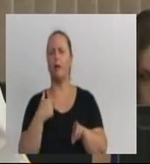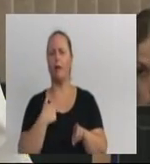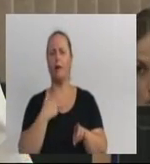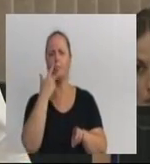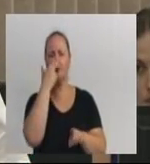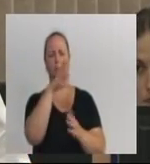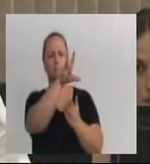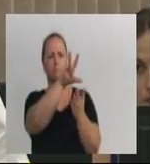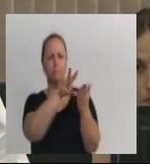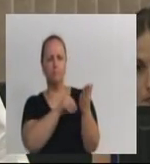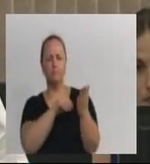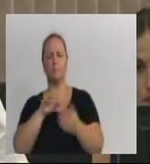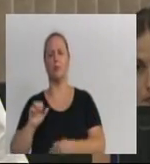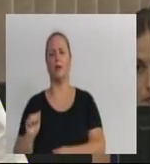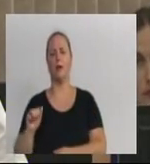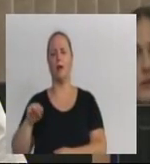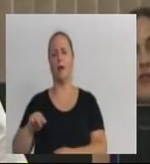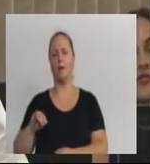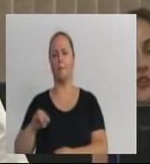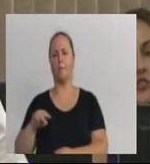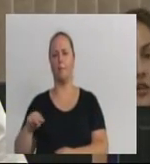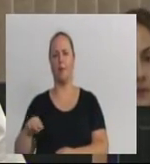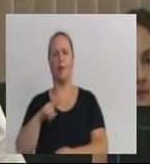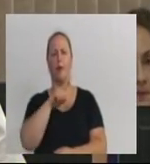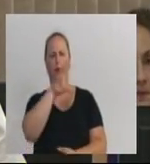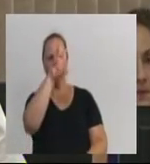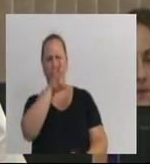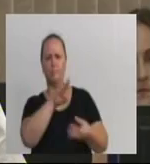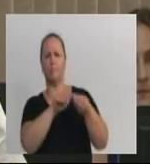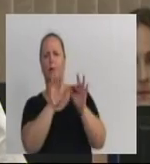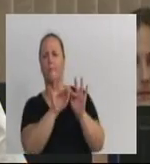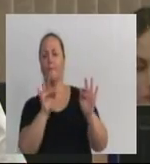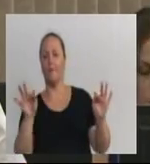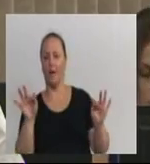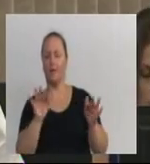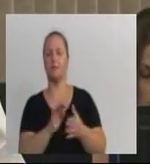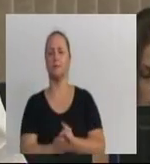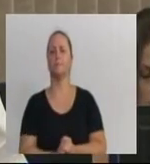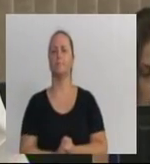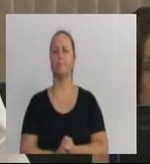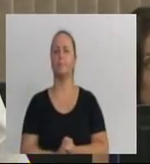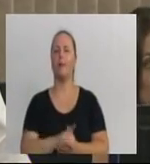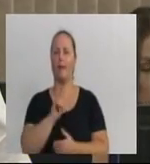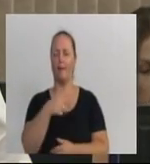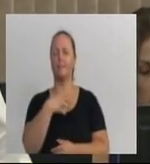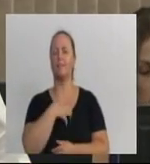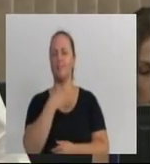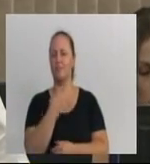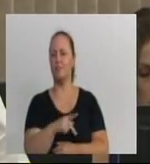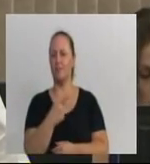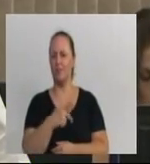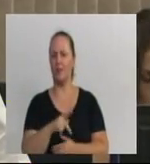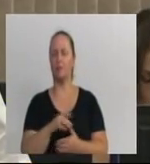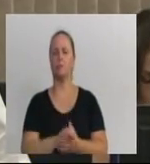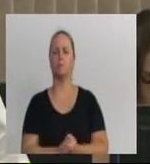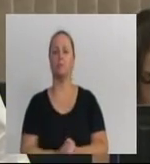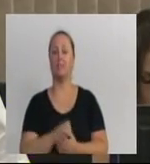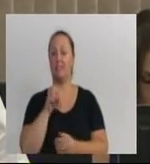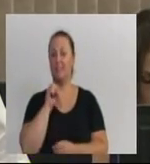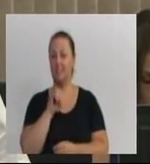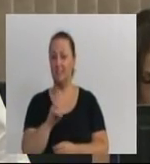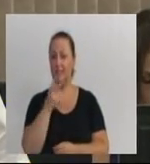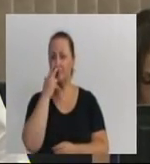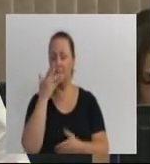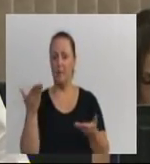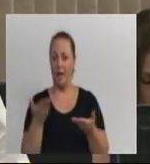Espirão Amin, ele sintetizou numa frase, como é característica dele: essa janela só